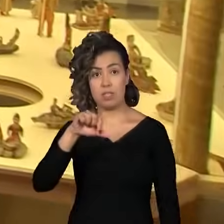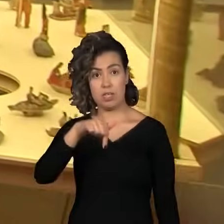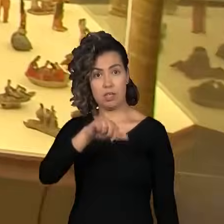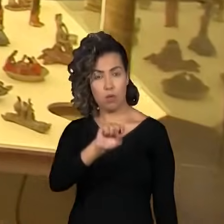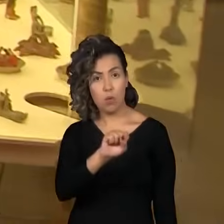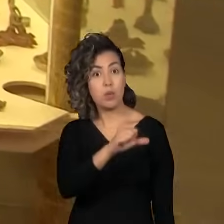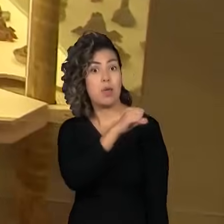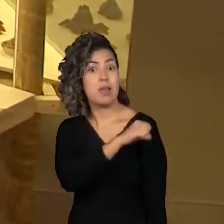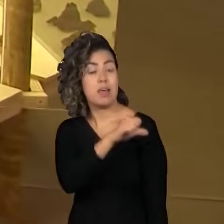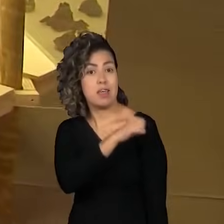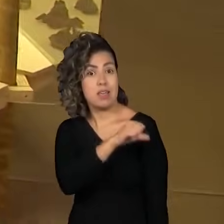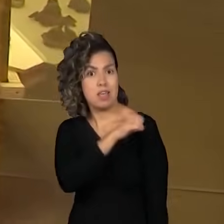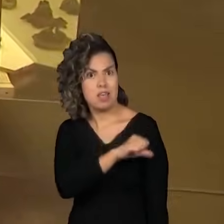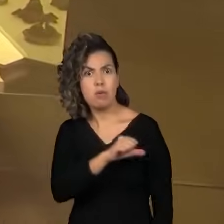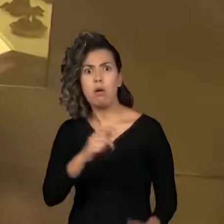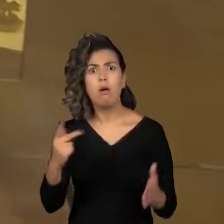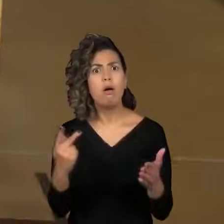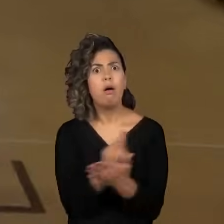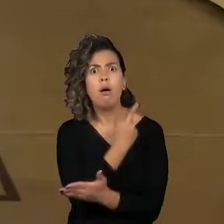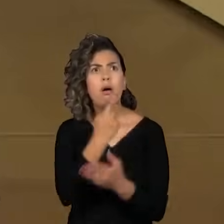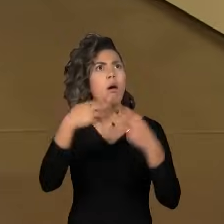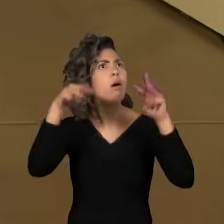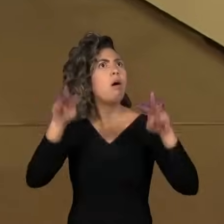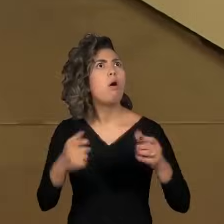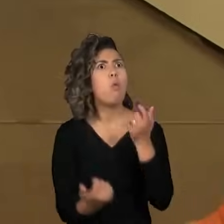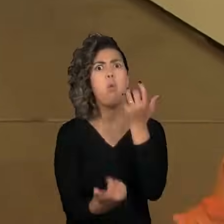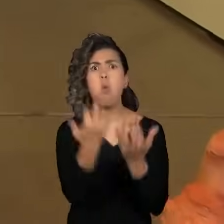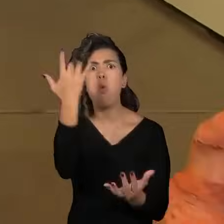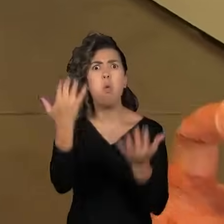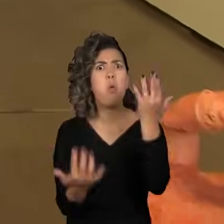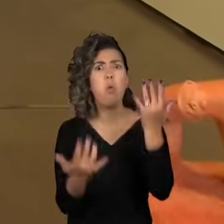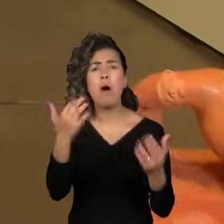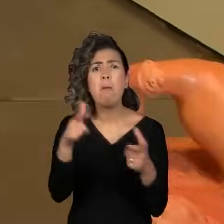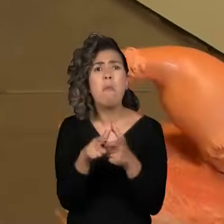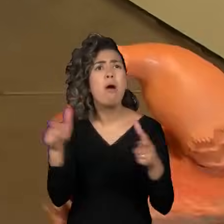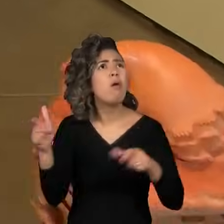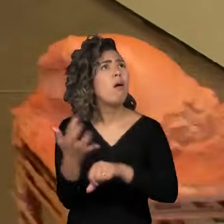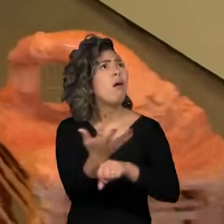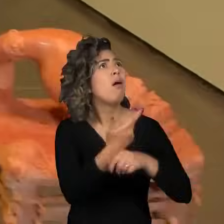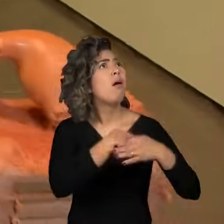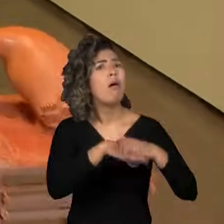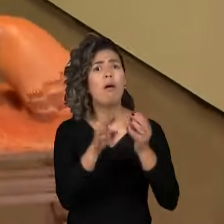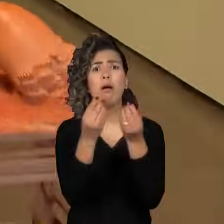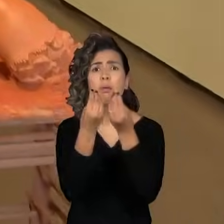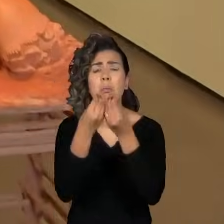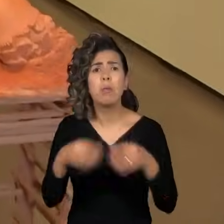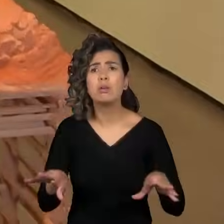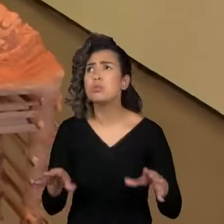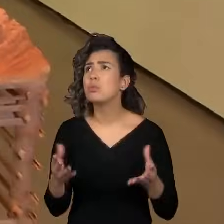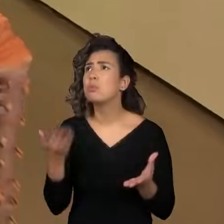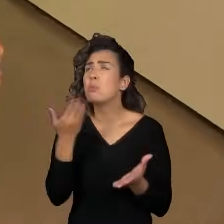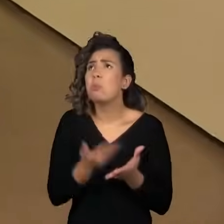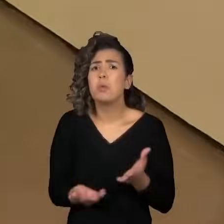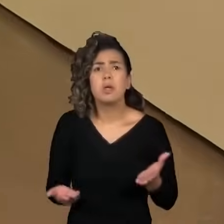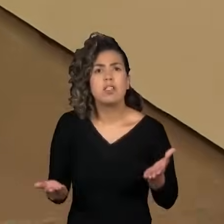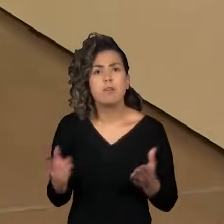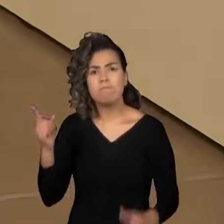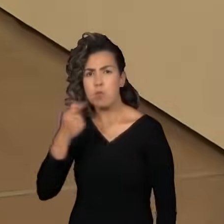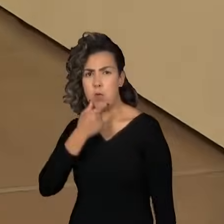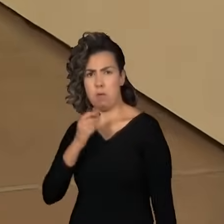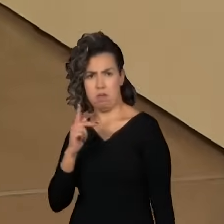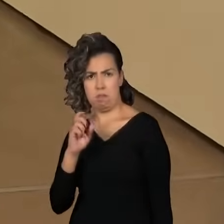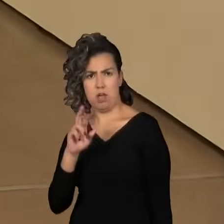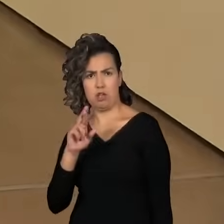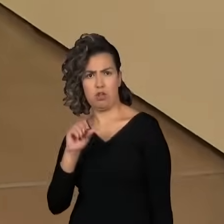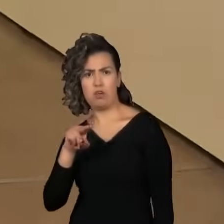Moderna do Rio de Janeiro pegou fogo e quase todo o acervo foi perdido. Pedrosa sugeriu a criação do Museu das